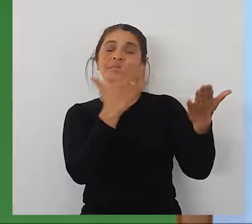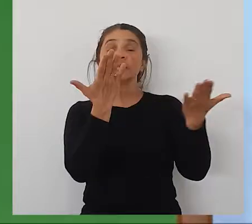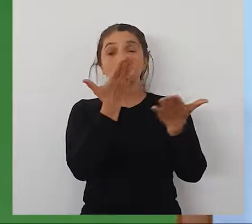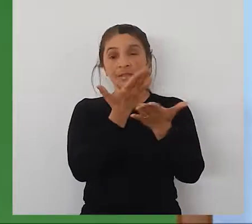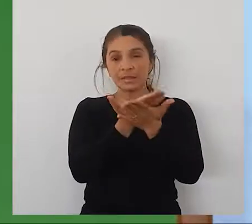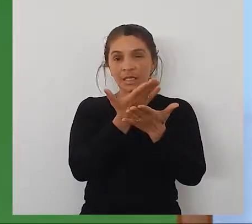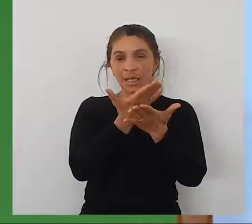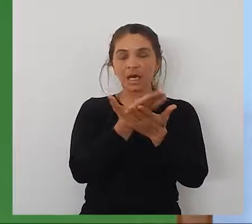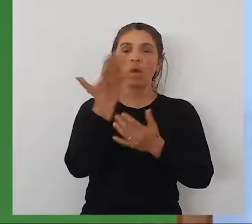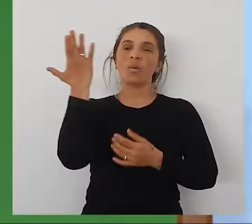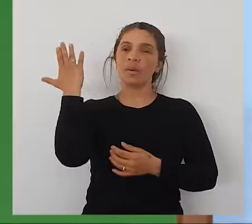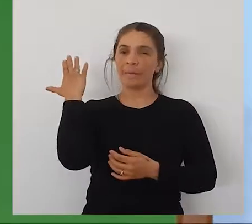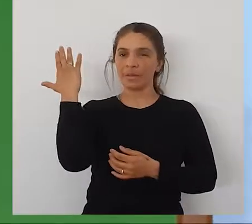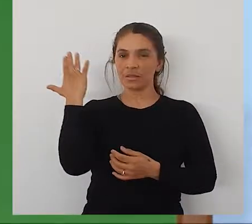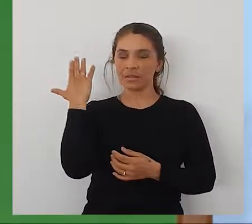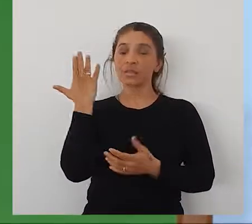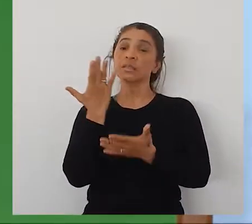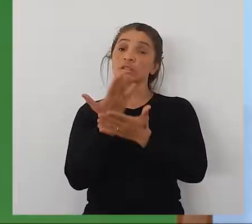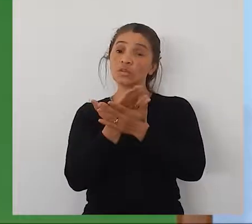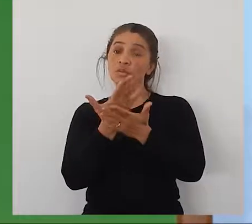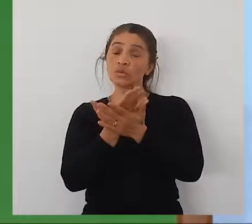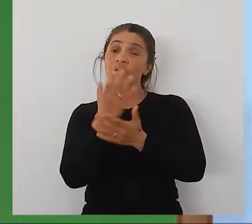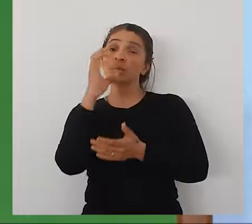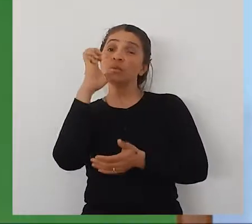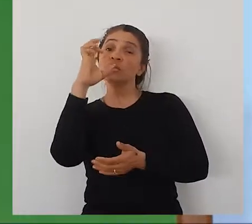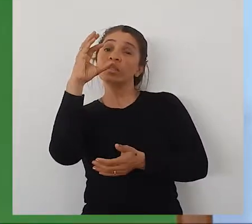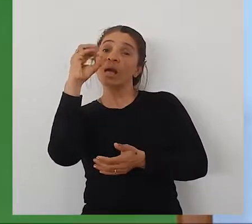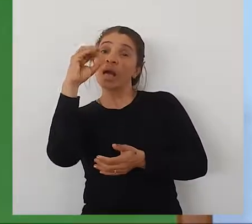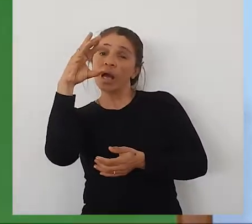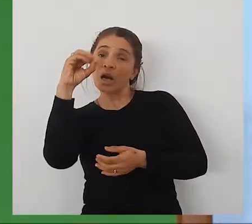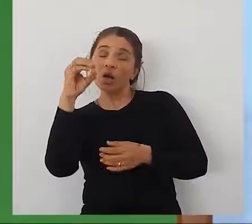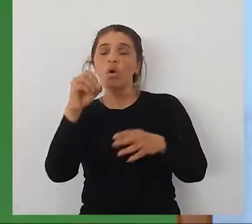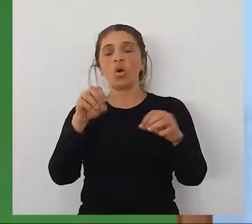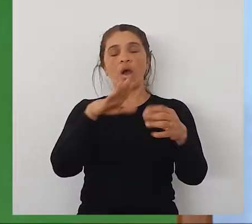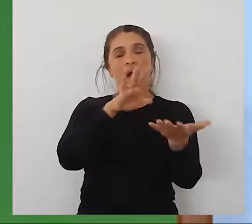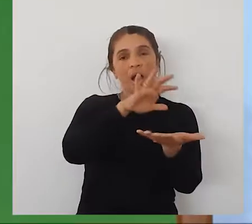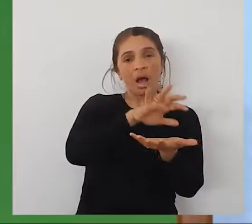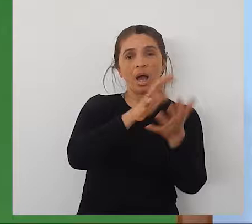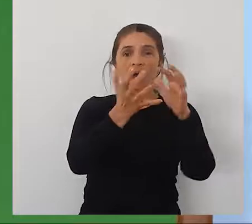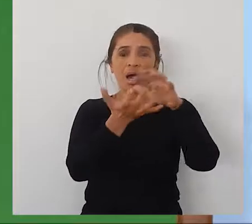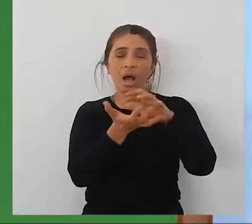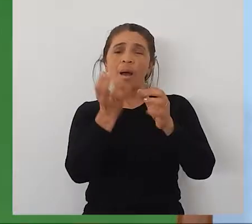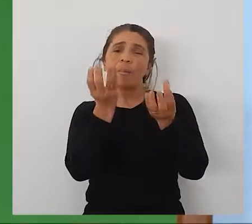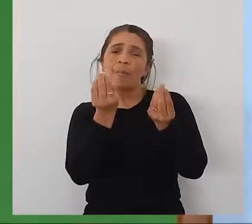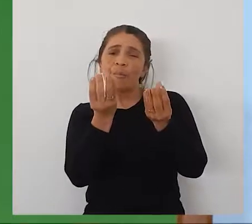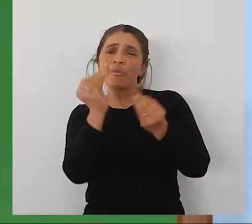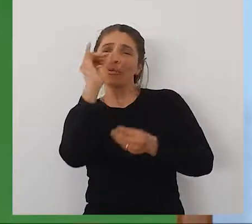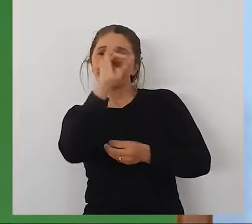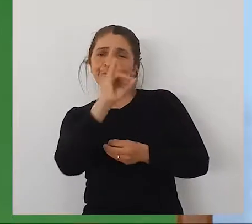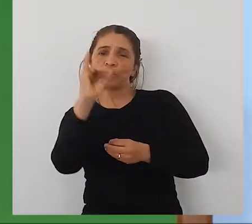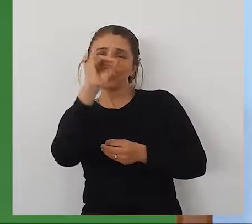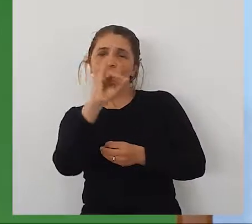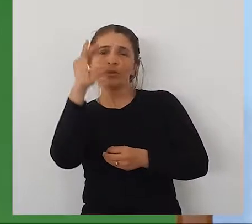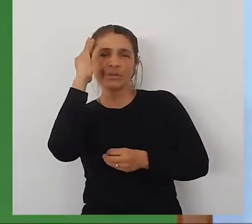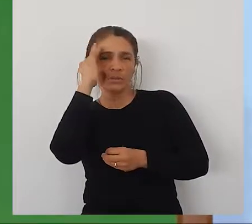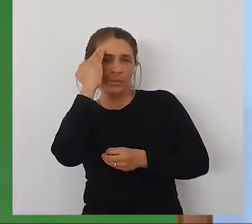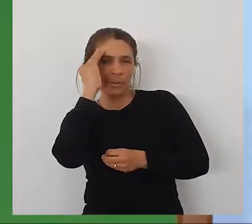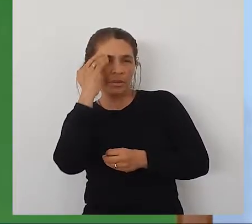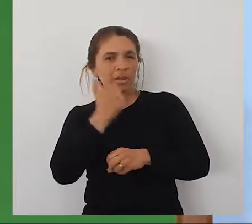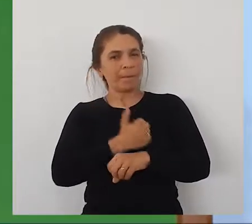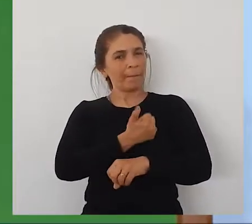Na aula passada, estudamos sobre ecossistemas, um conceito muito importante para entendermos melhor sobre